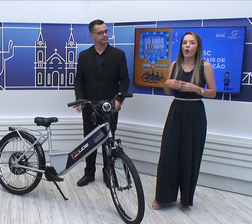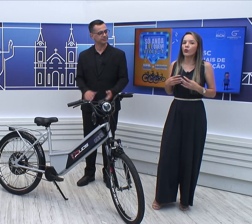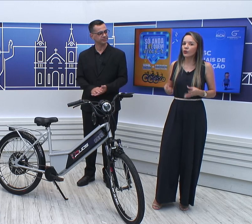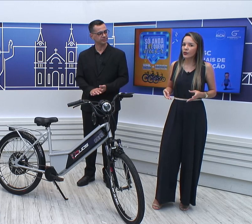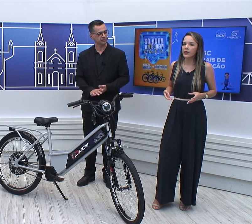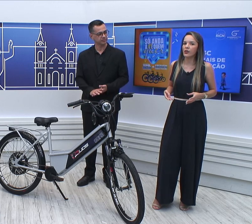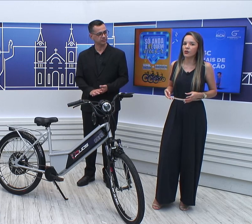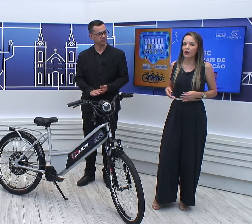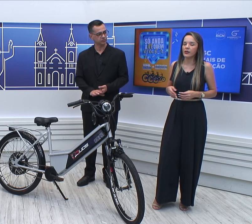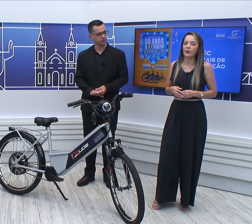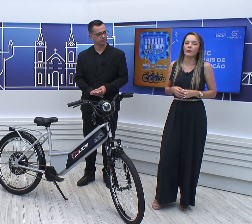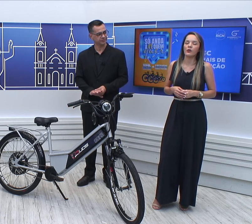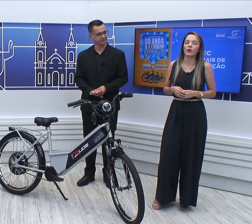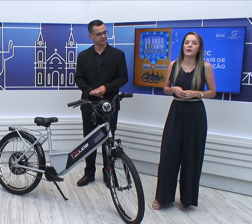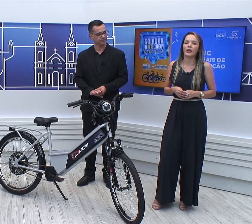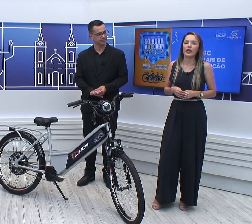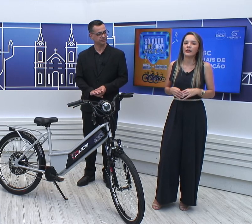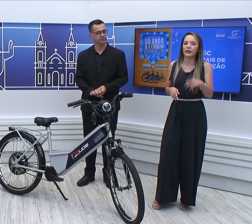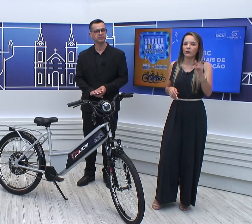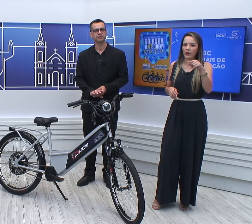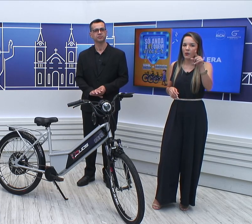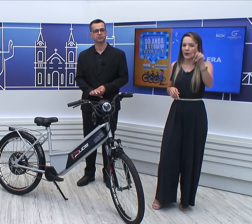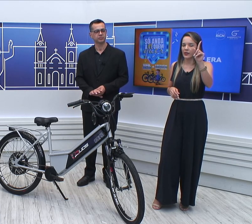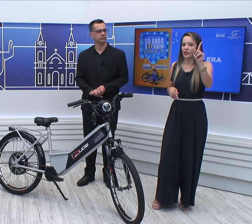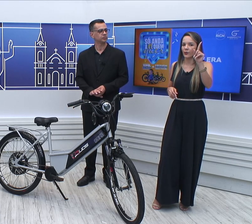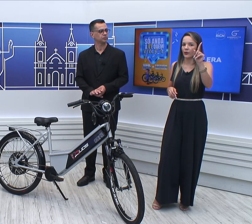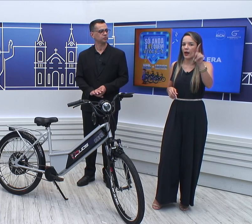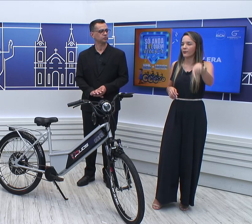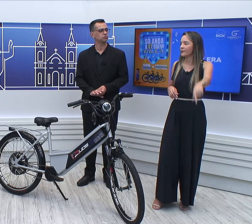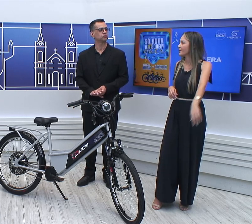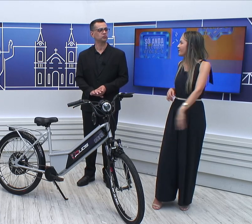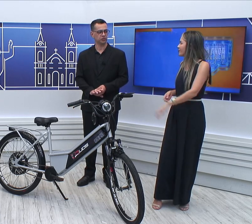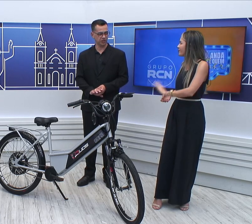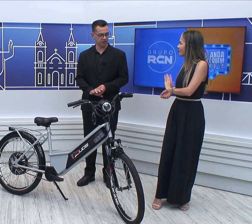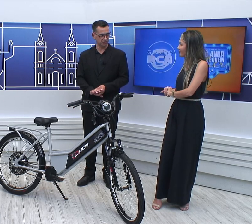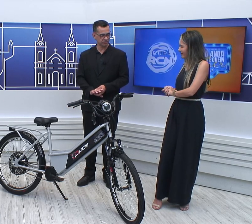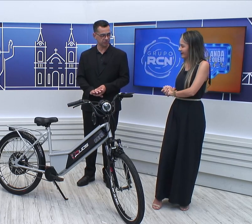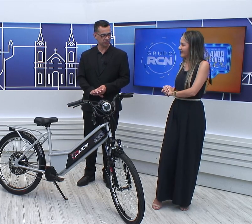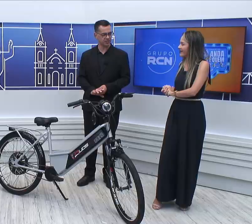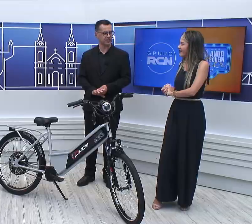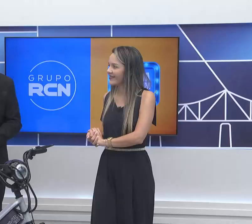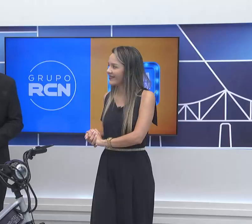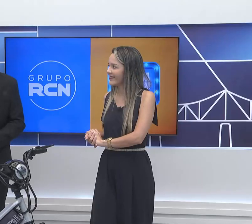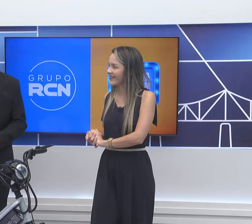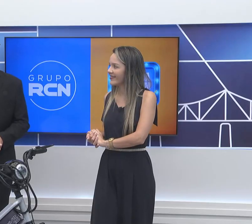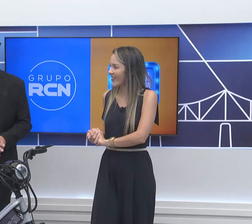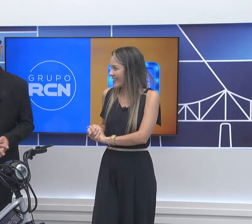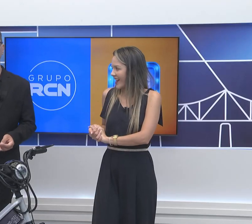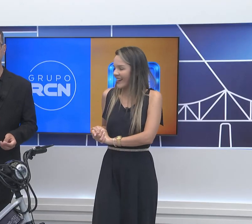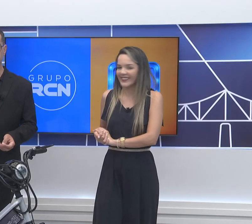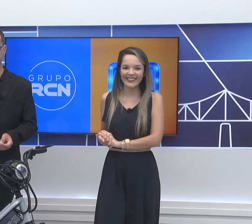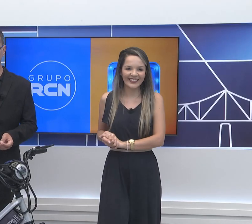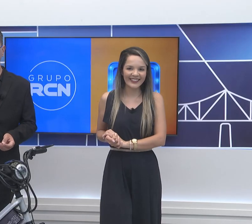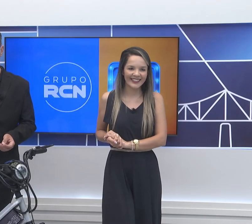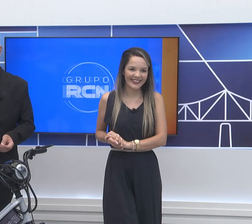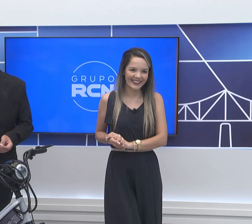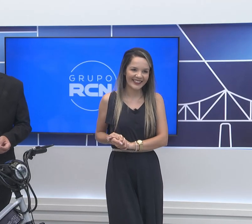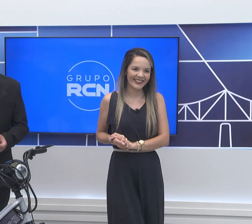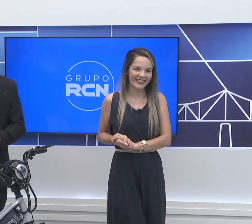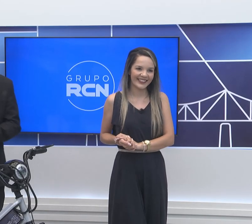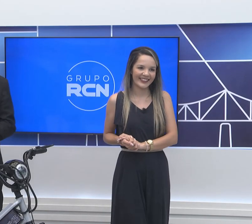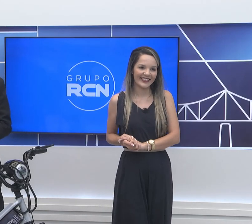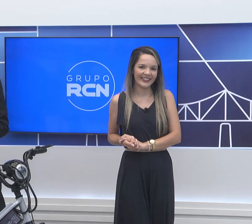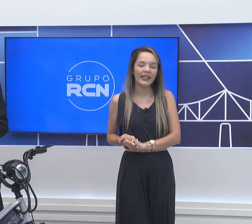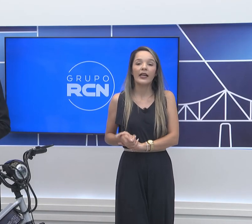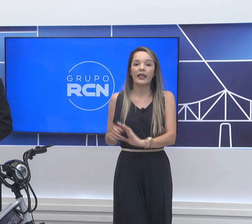encontra outros acessórios também para sua bicicleta, então dá uma passadinha por lá. Viu? Como que você está sabendo? Pois é. Você de casa aqui,